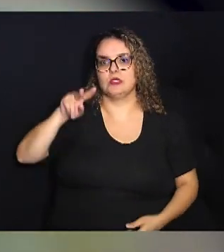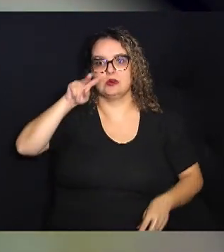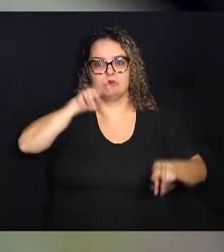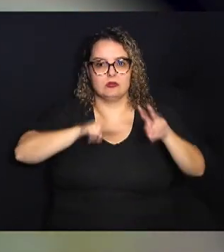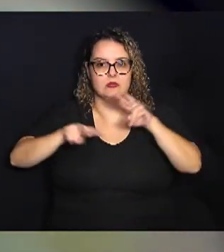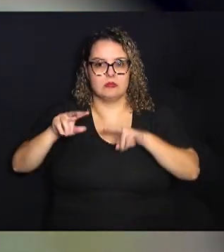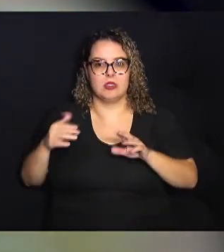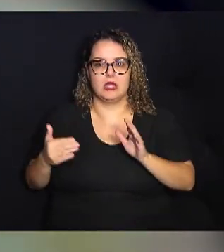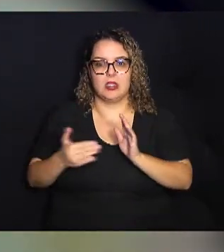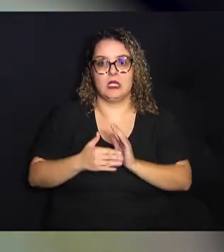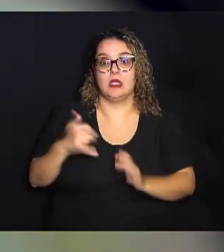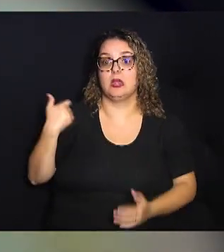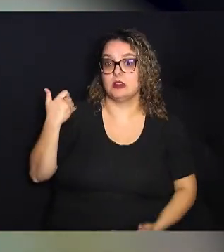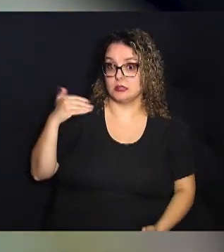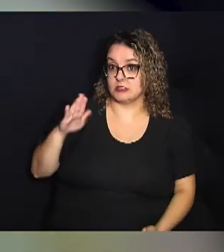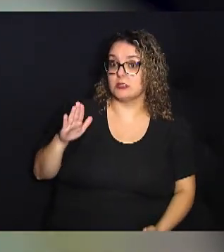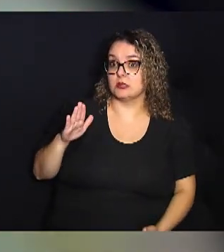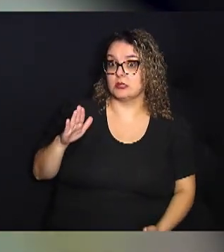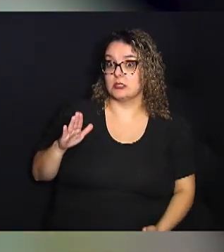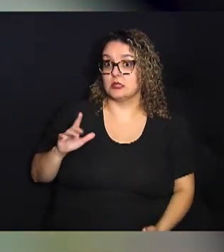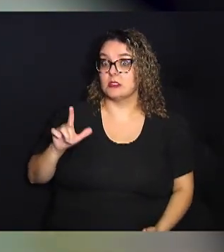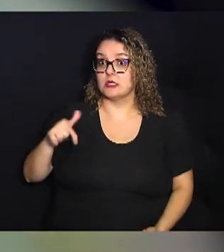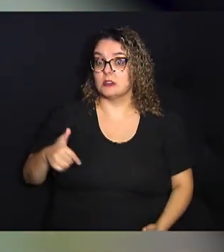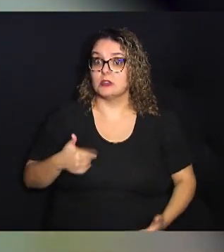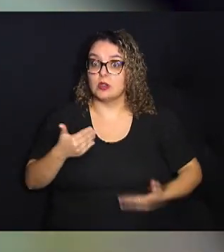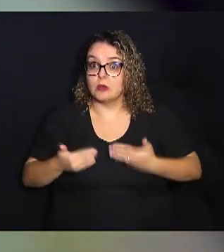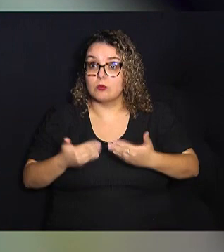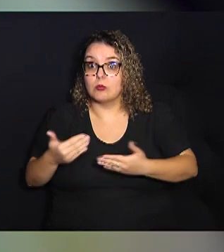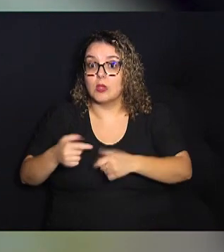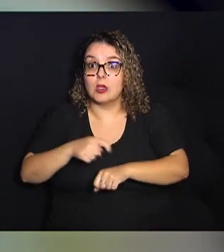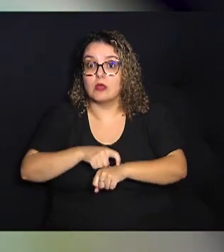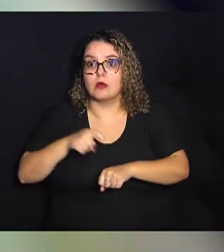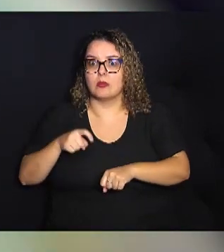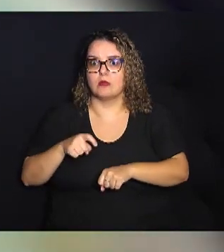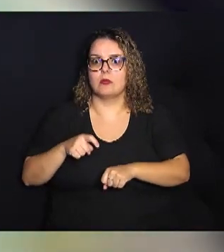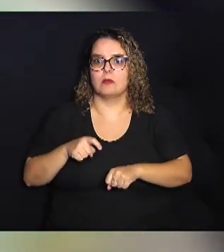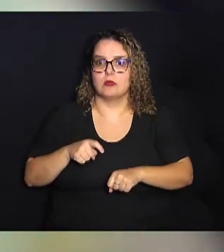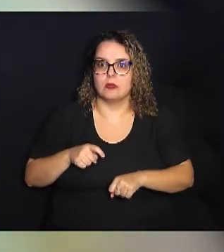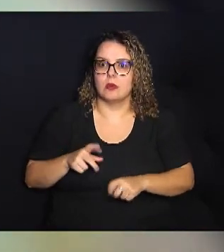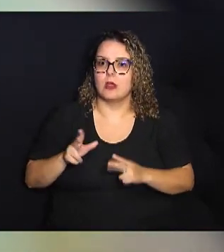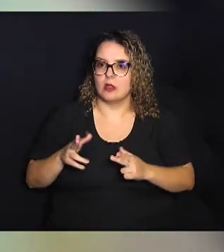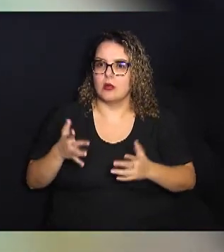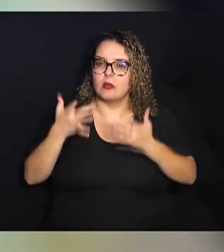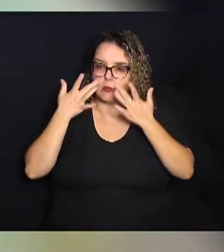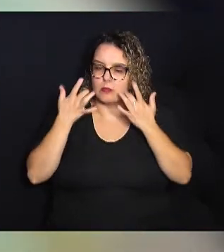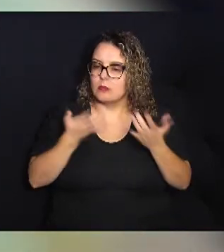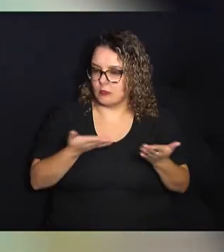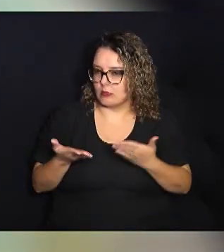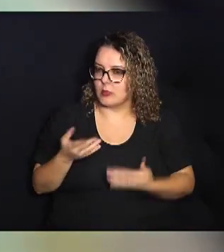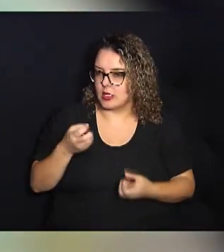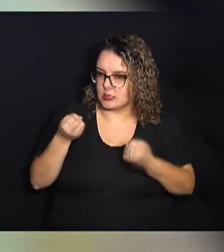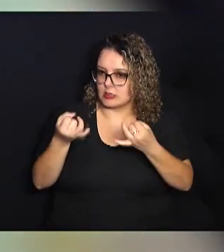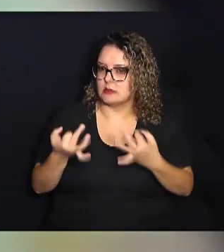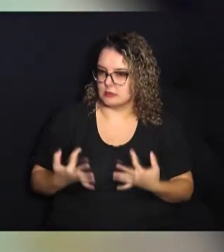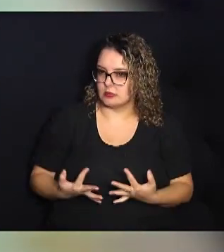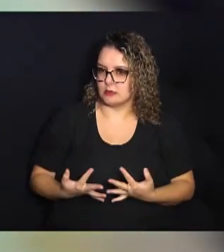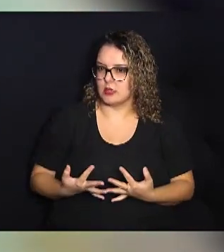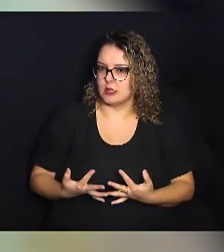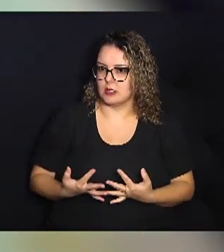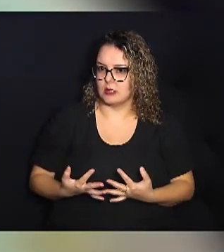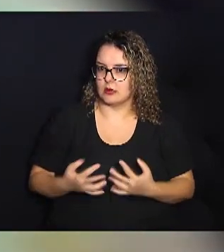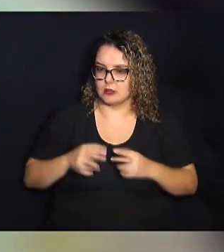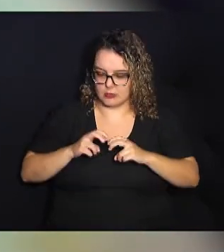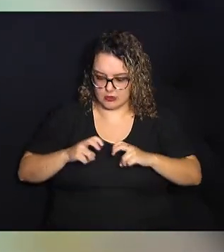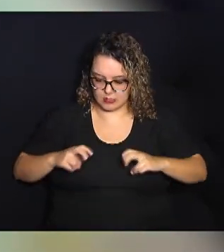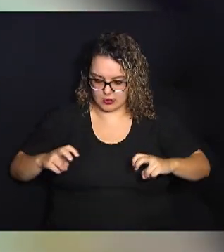até a idade adulta, e a gente passa por um período que é bem o que a peça fala sobre... É uma roda